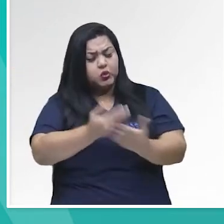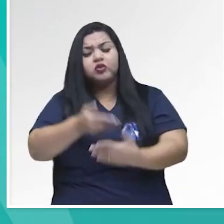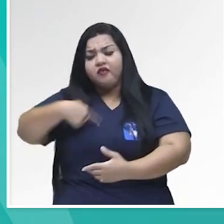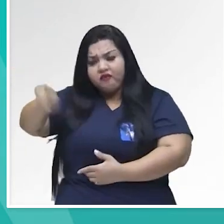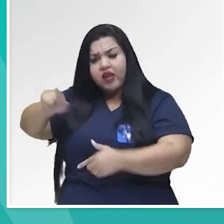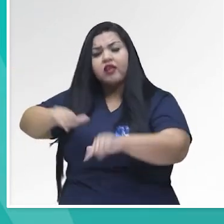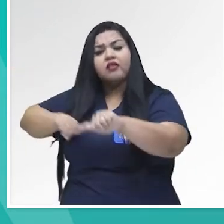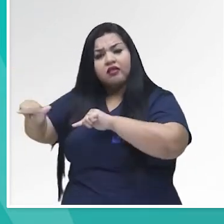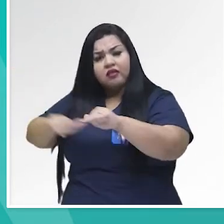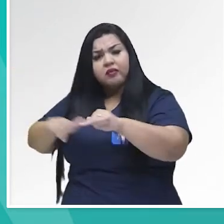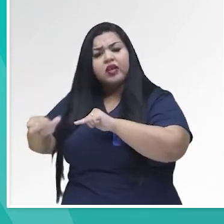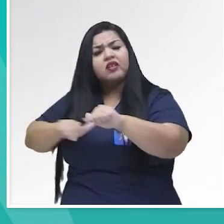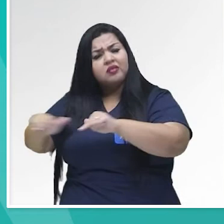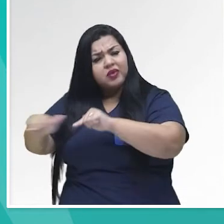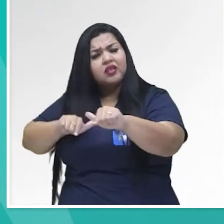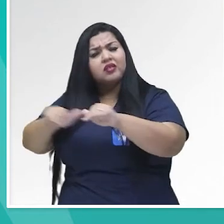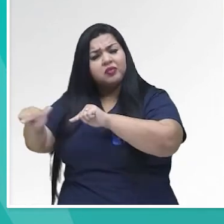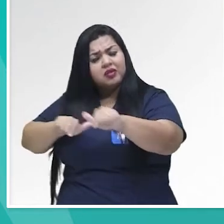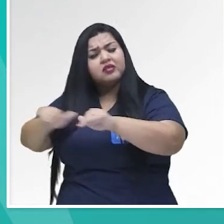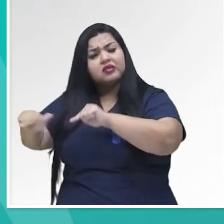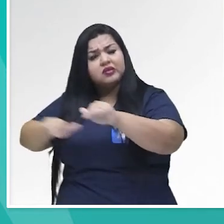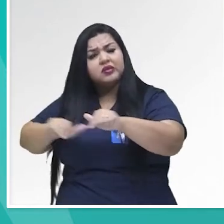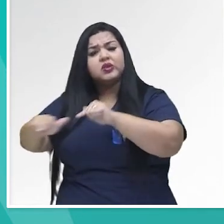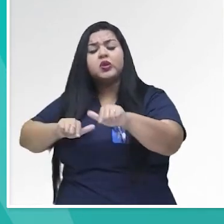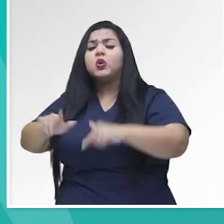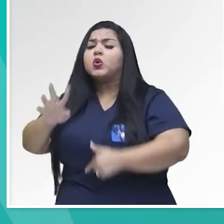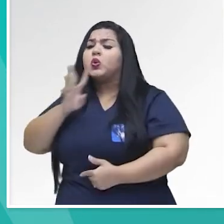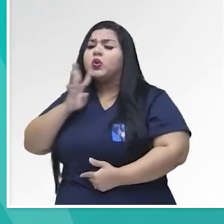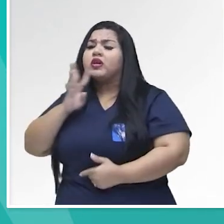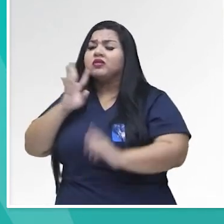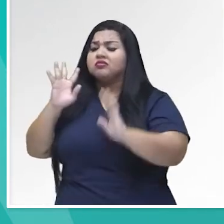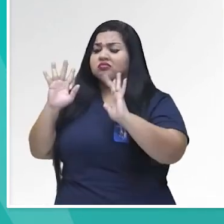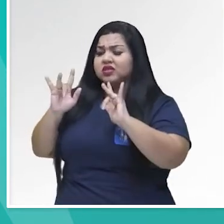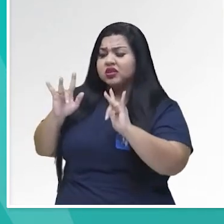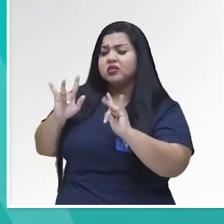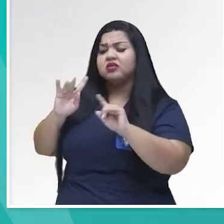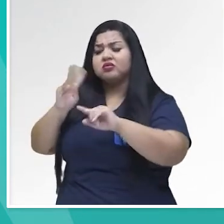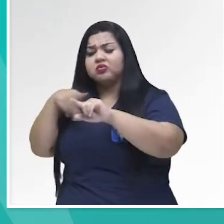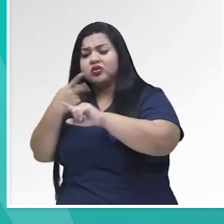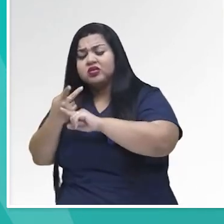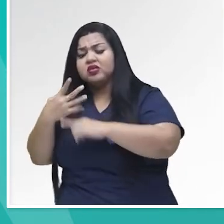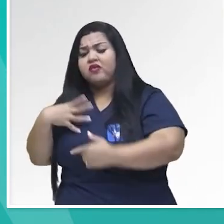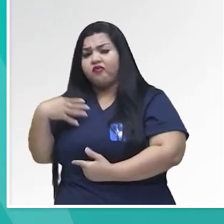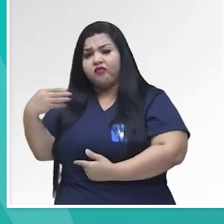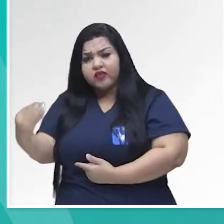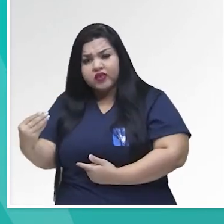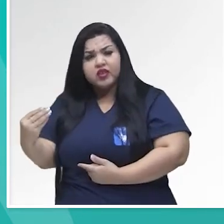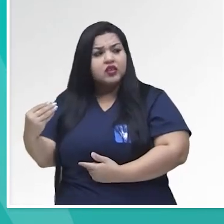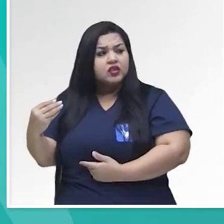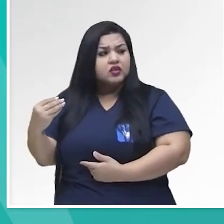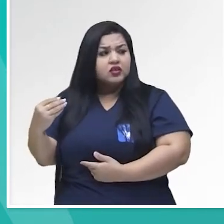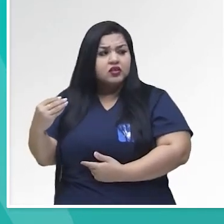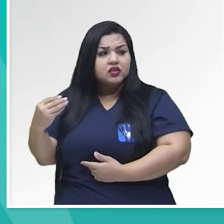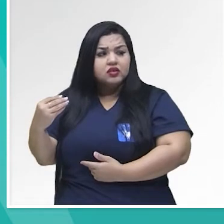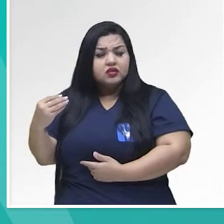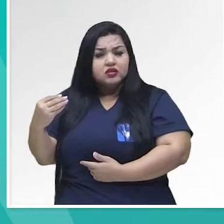ela trabalha, conhece alguém, tem filho, né?